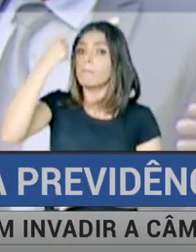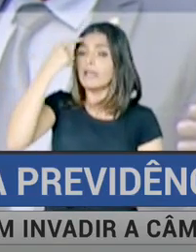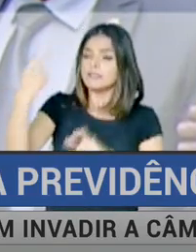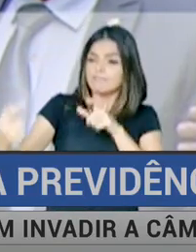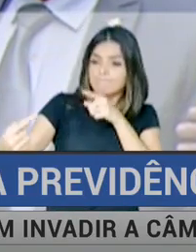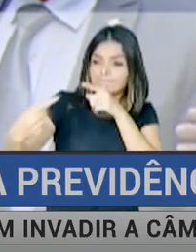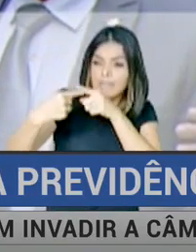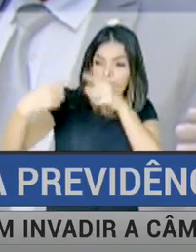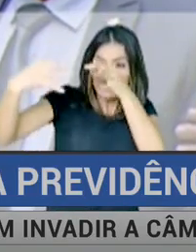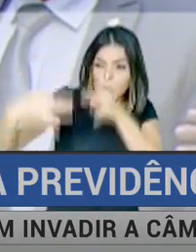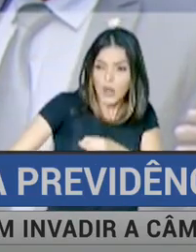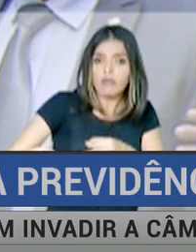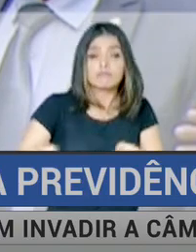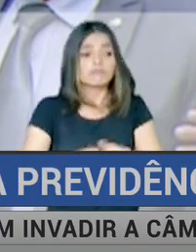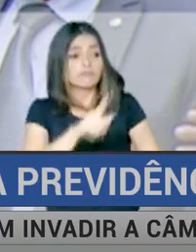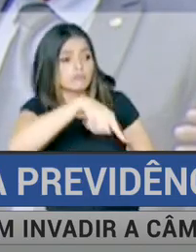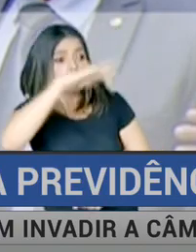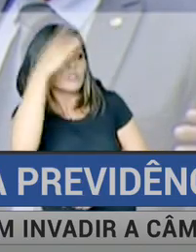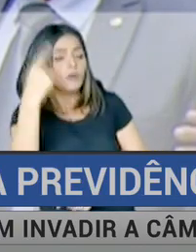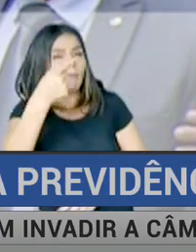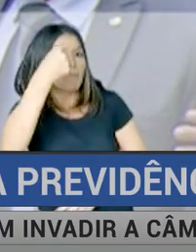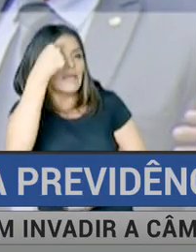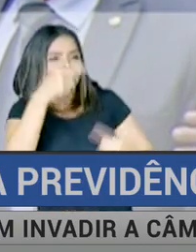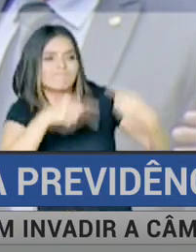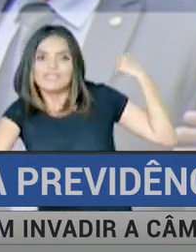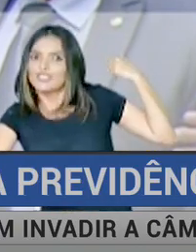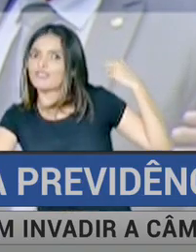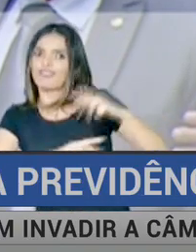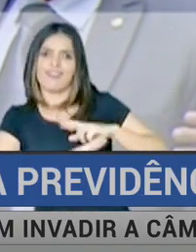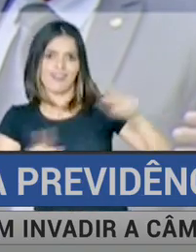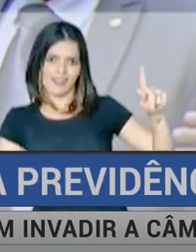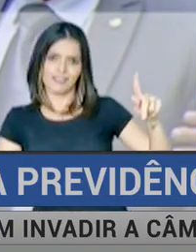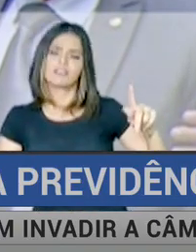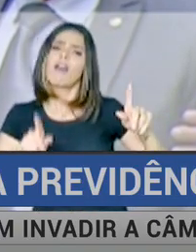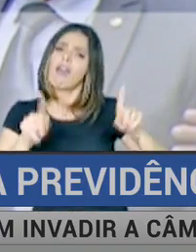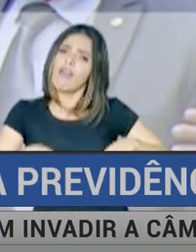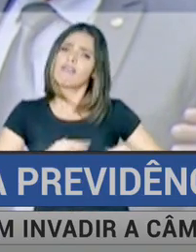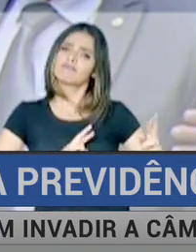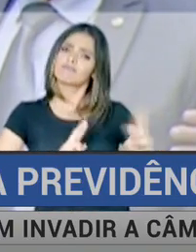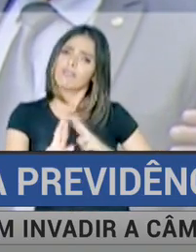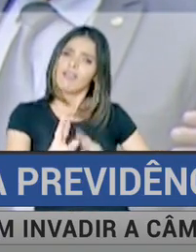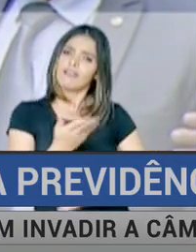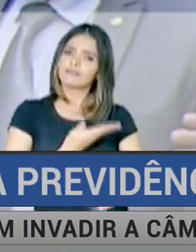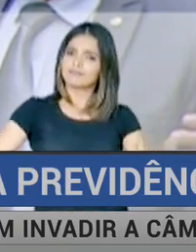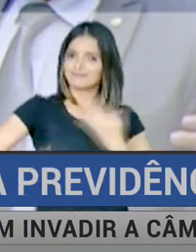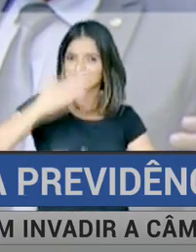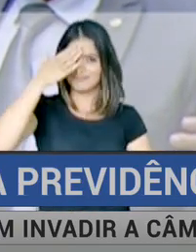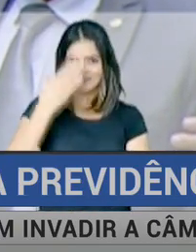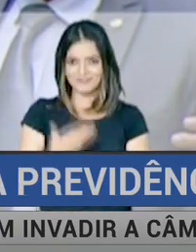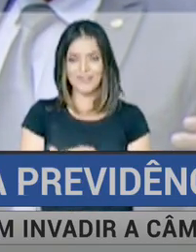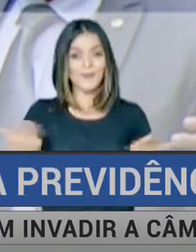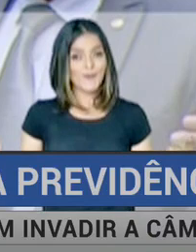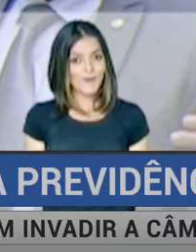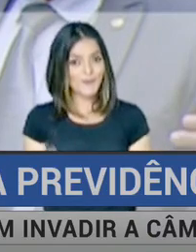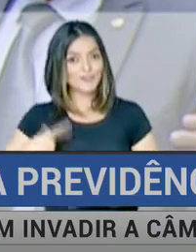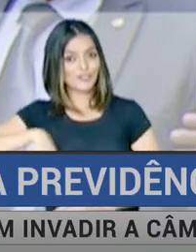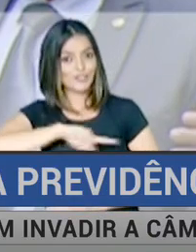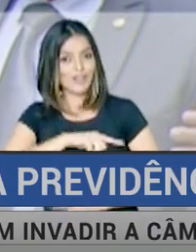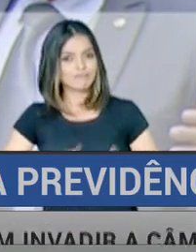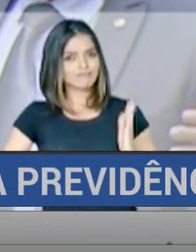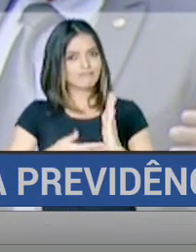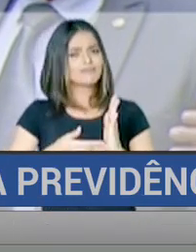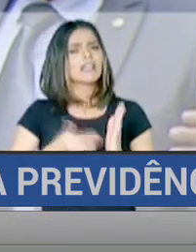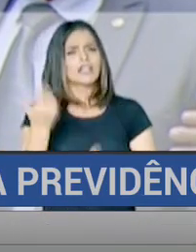pensam de forma distinta da que eu penso. Eu acho que essa relação de confiança é que faz o Parlamento hoje ter